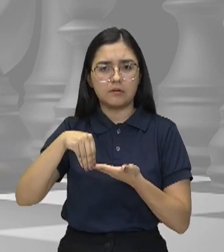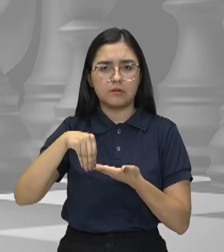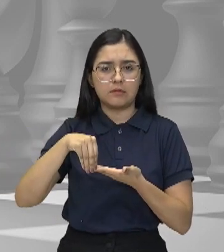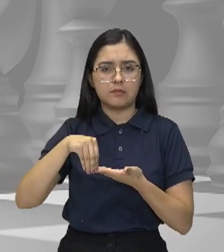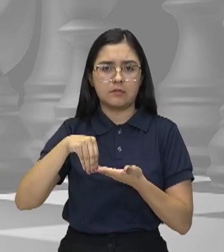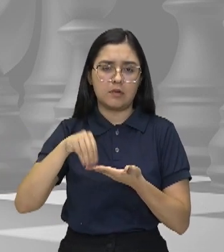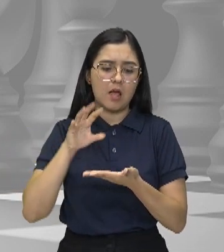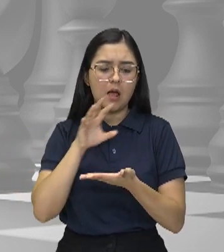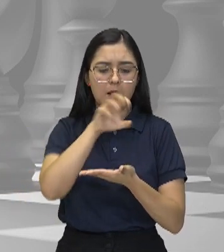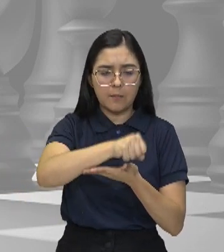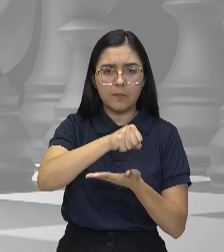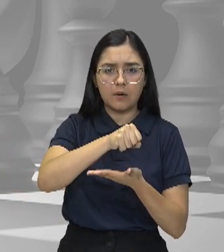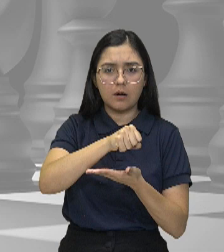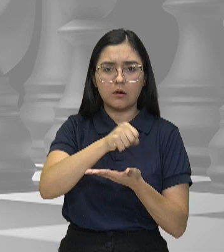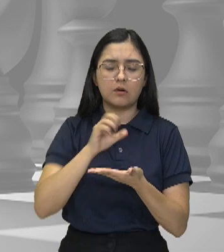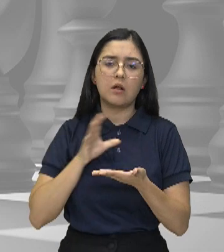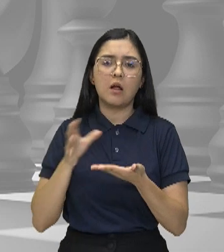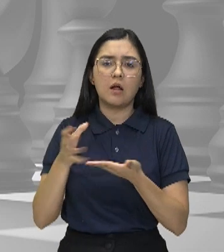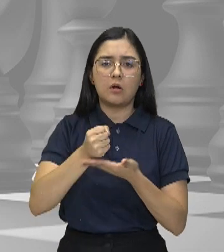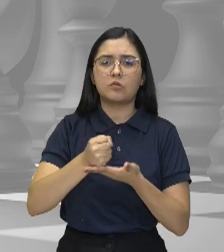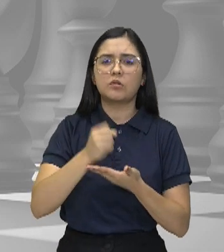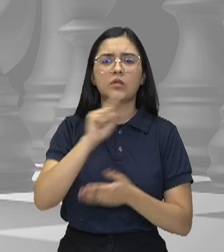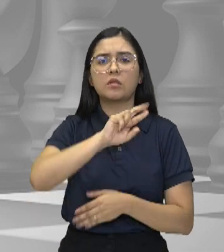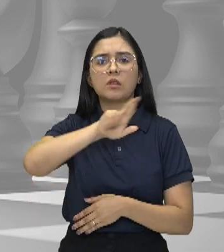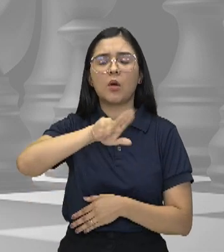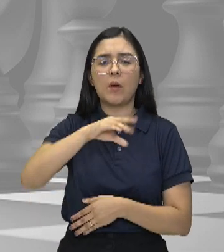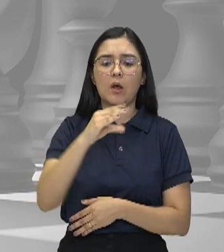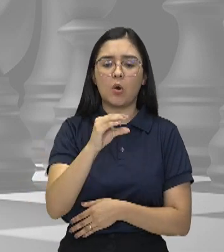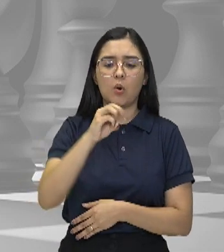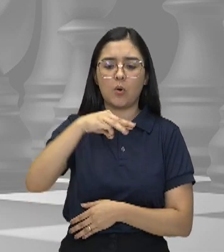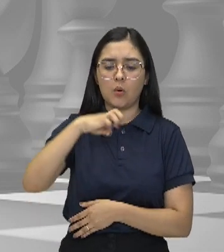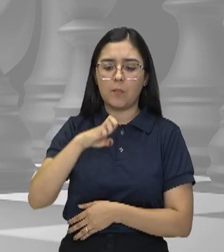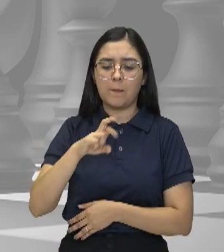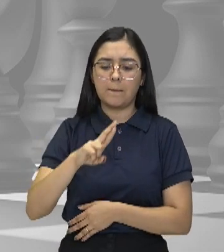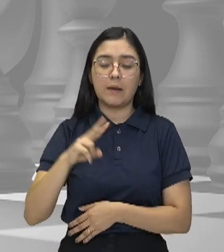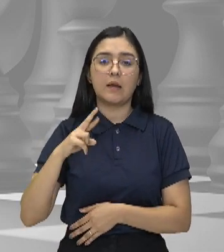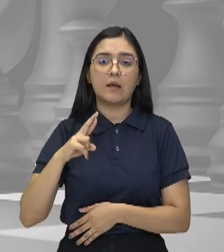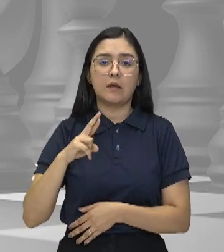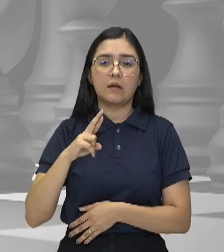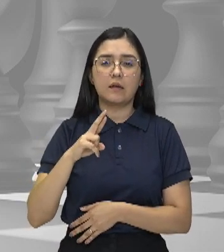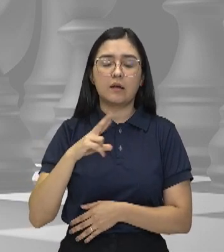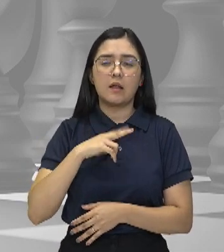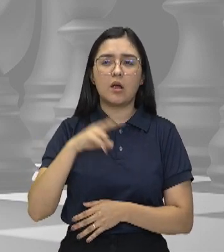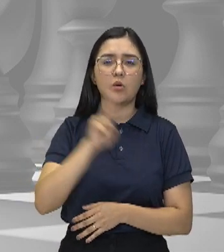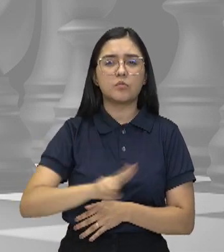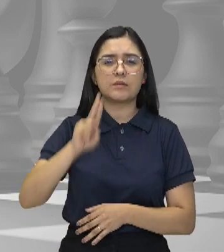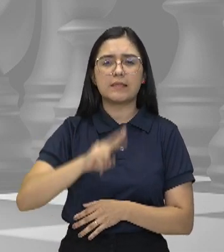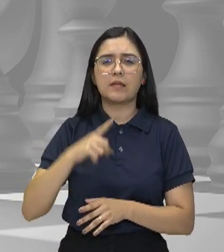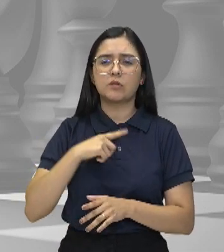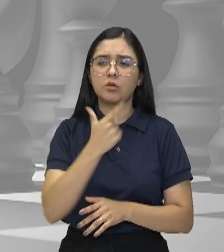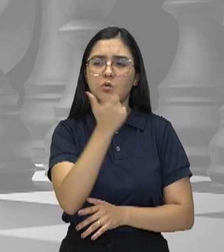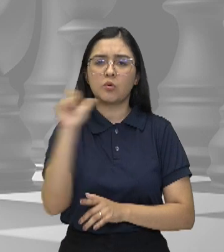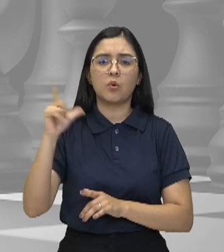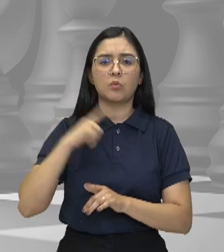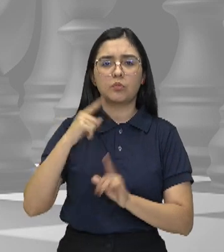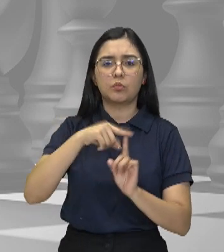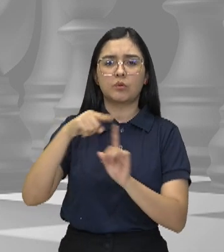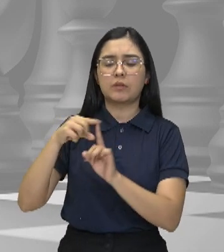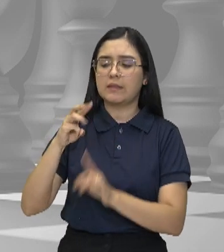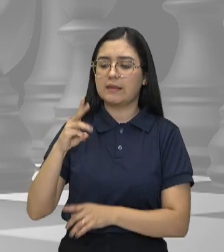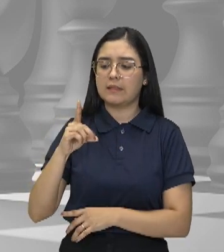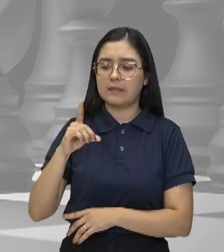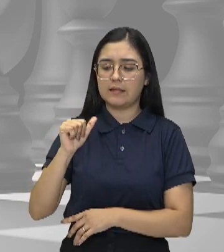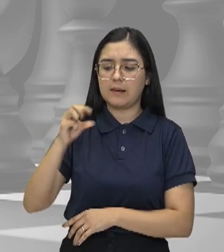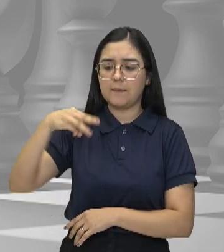tá bom? Comer é usado lá no jogo da dama, que é outro tipo de jogo de tabuleiro, embora seja também um tabuleiro